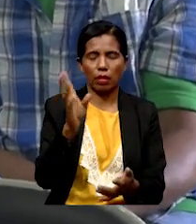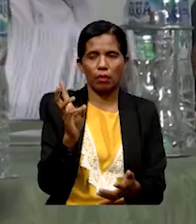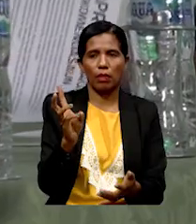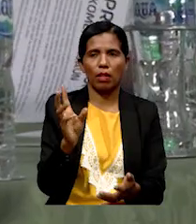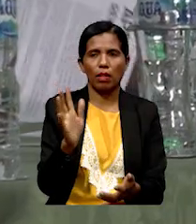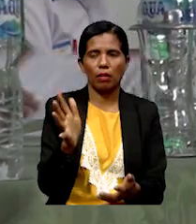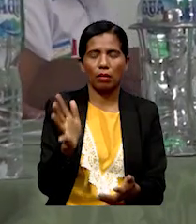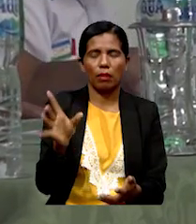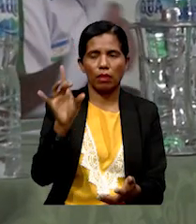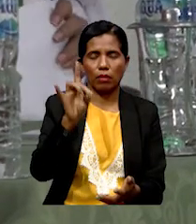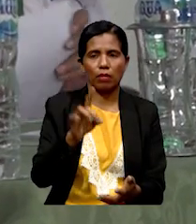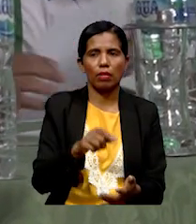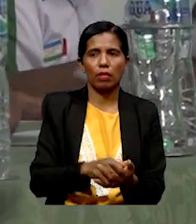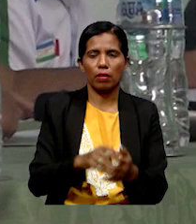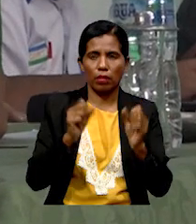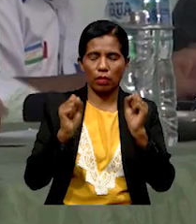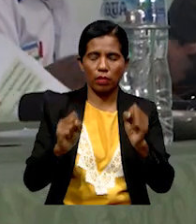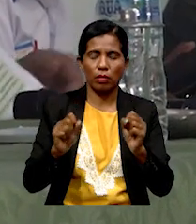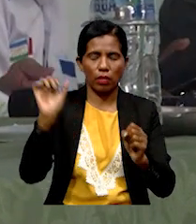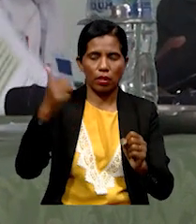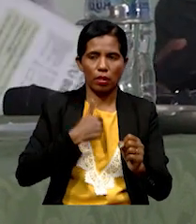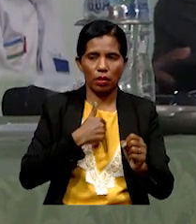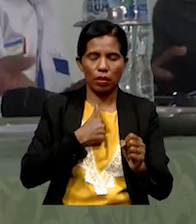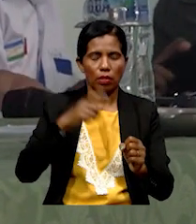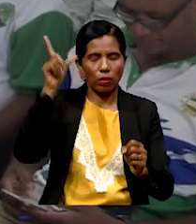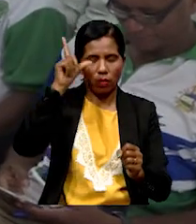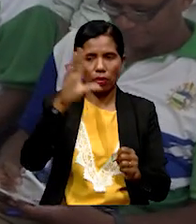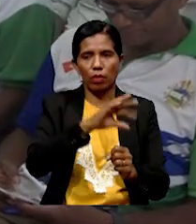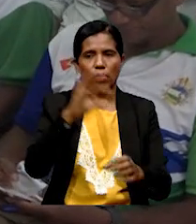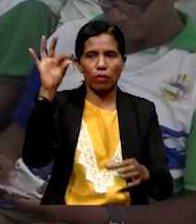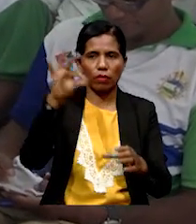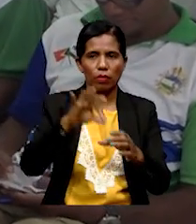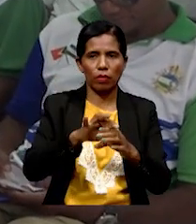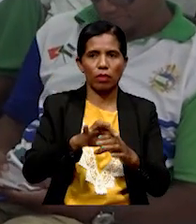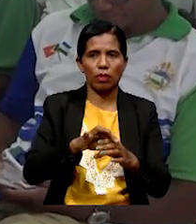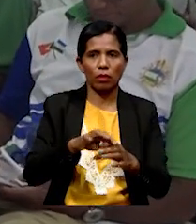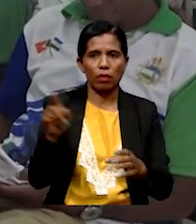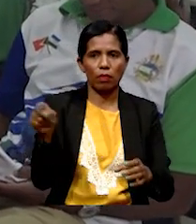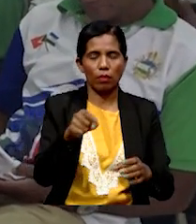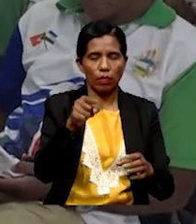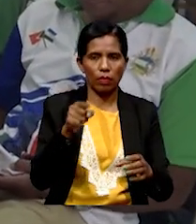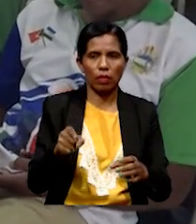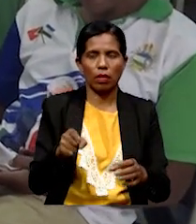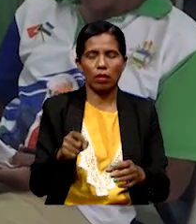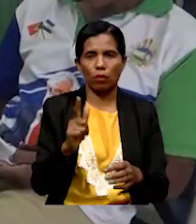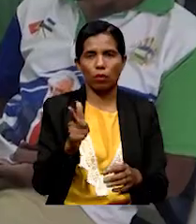mak kandidatu Francisco Guterres Luolo, ho votus riung atus ida resin, ho persentu rua nulu